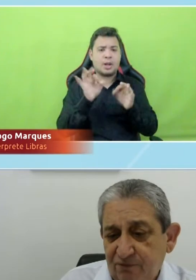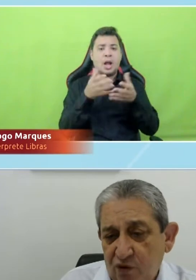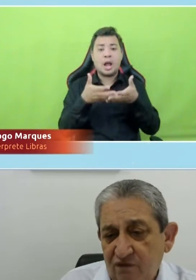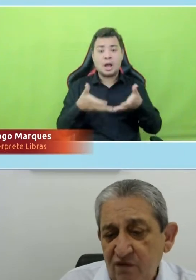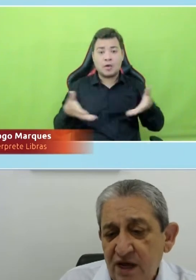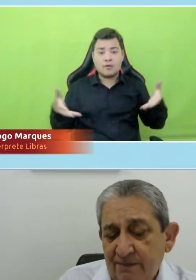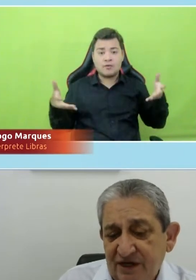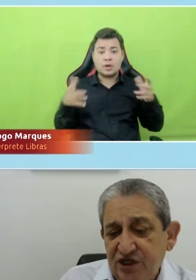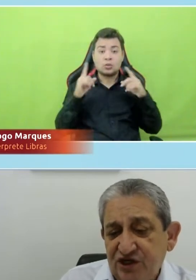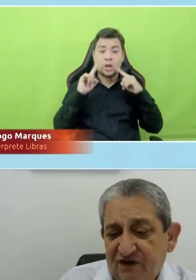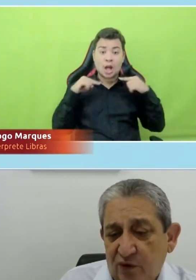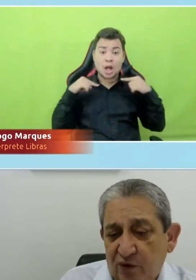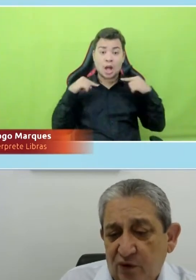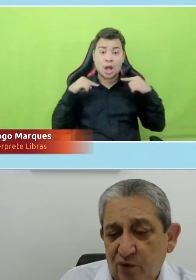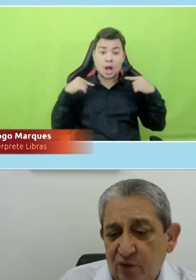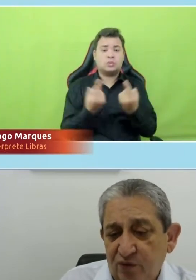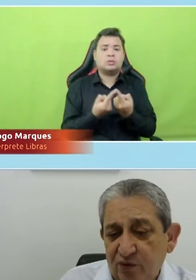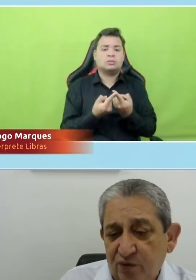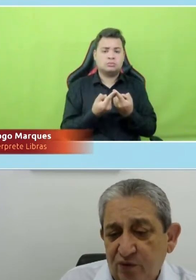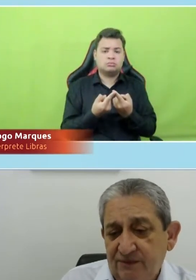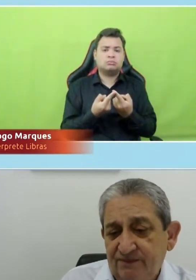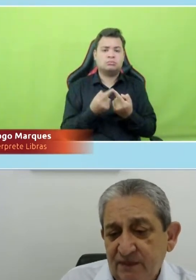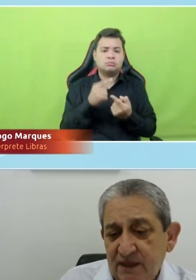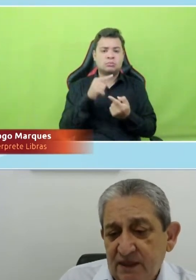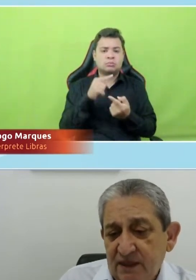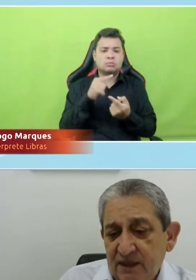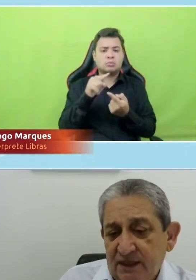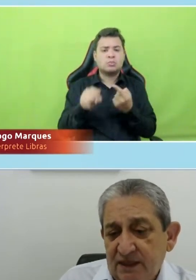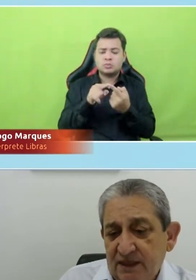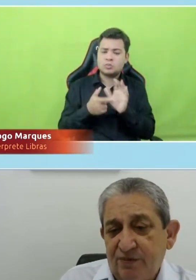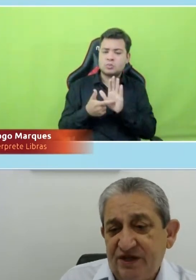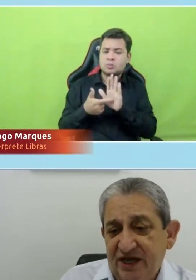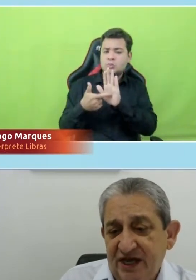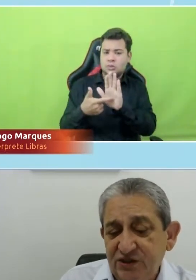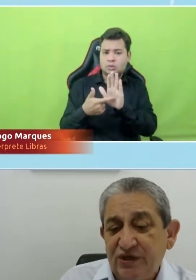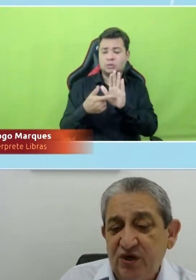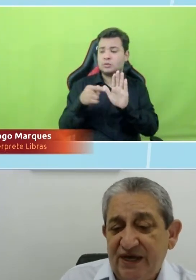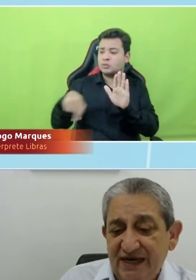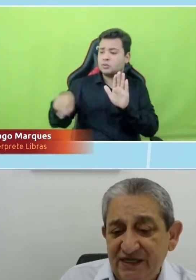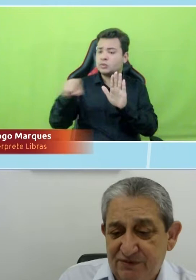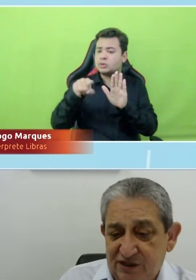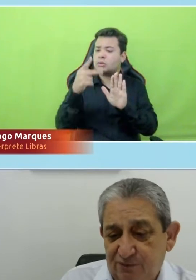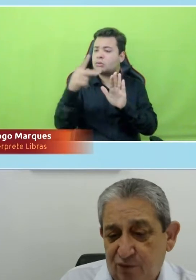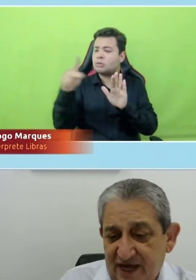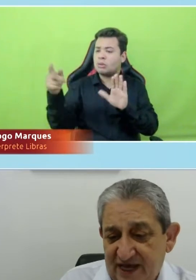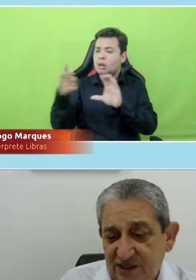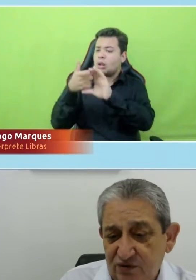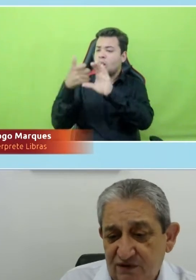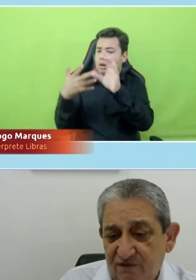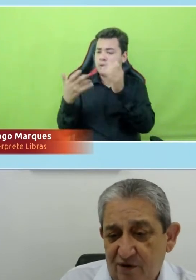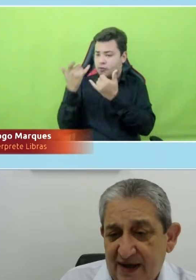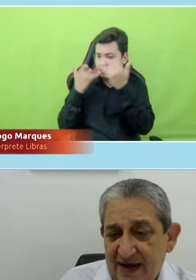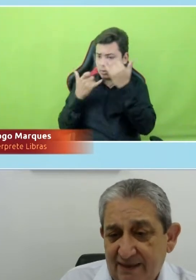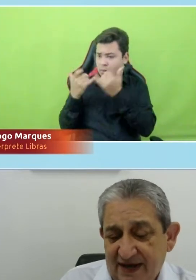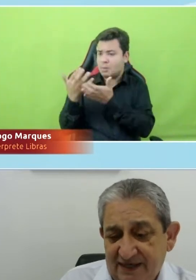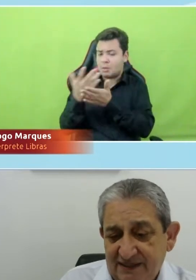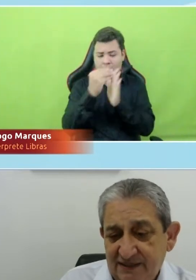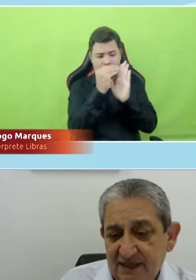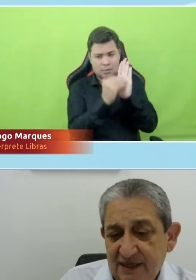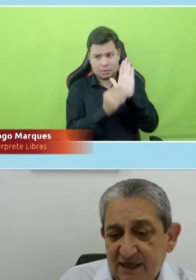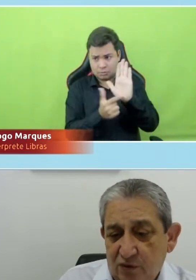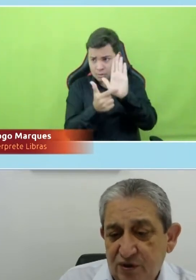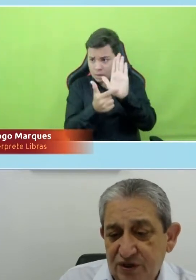esse povo, para a gente já falar o que a gente tinha sobre eles e o que eles mesmos pudessem nos informar a